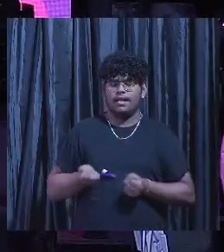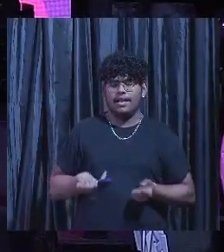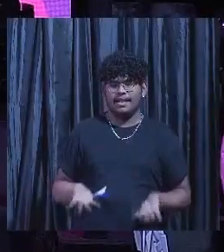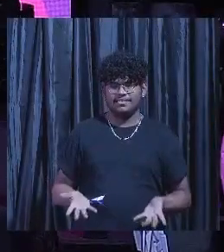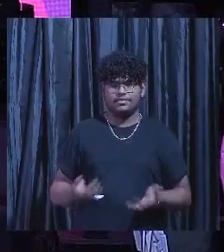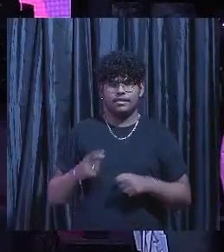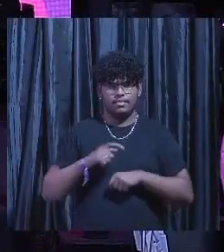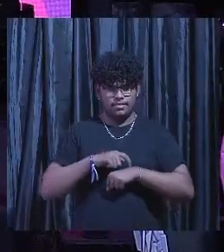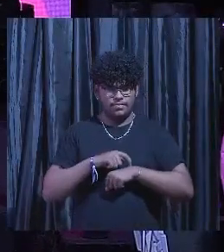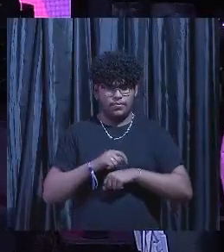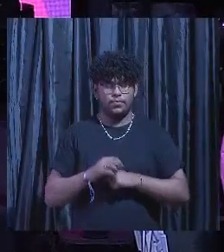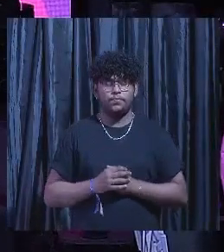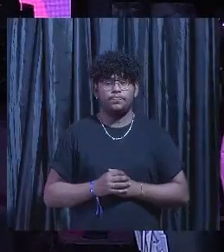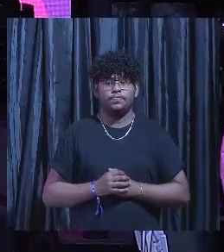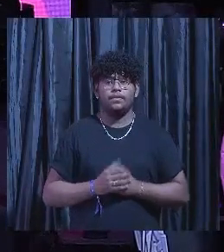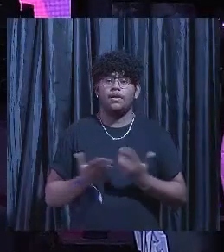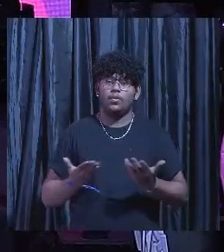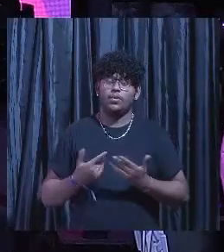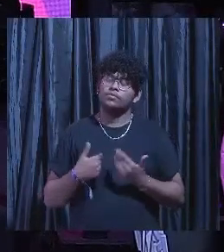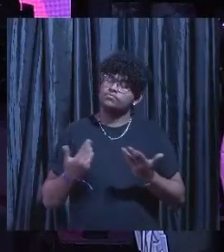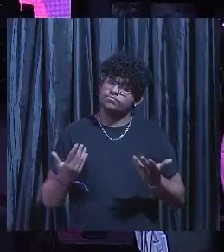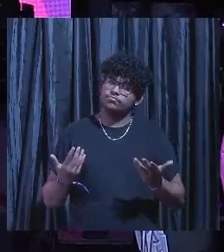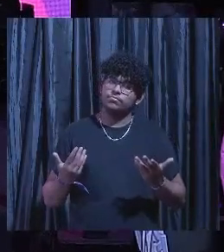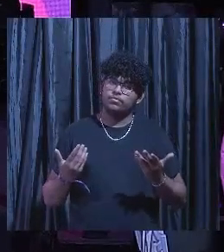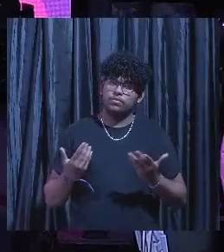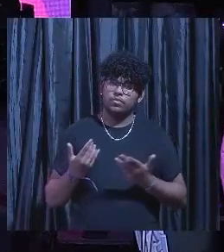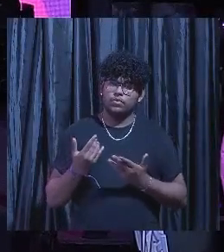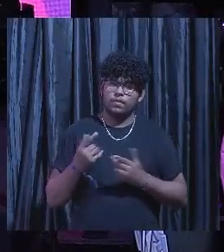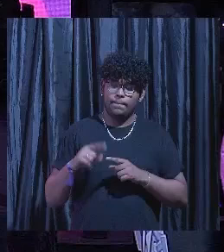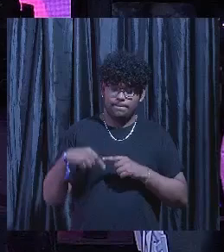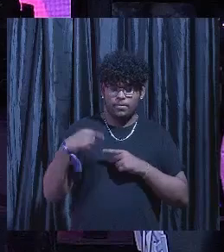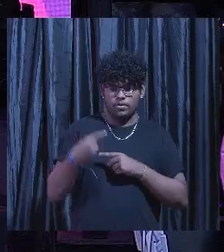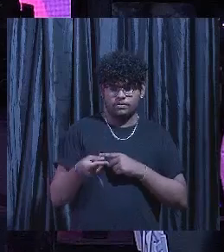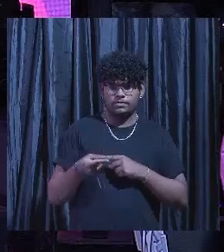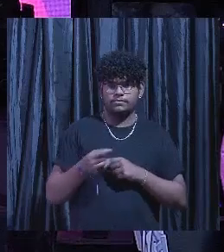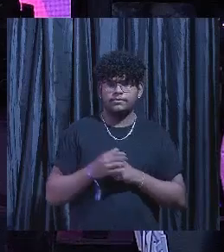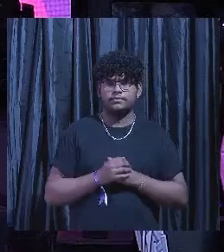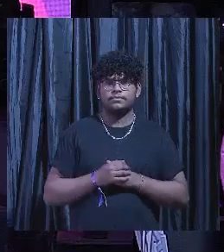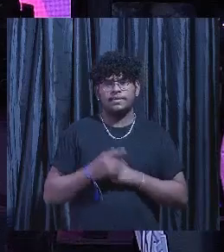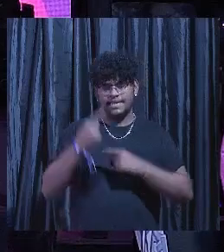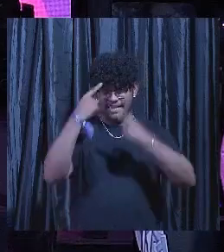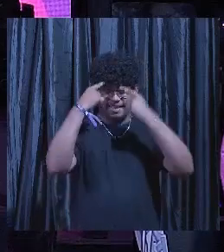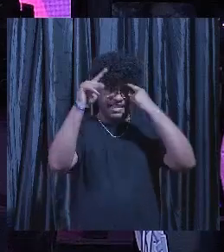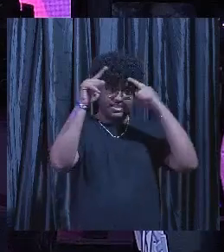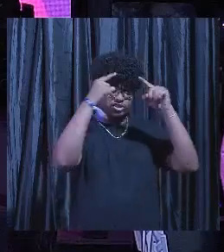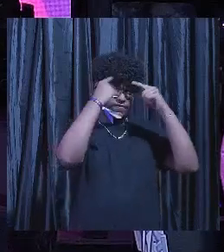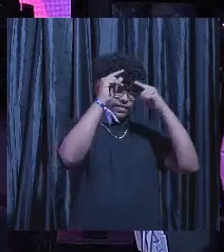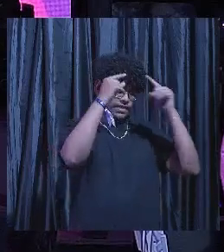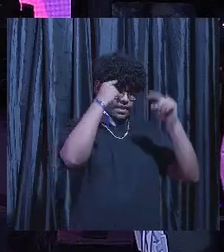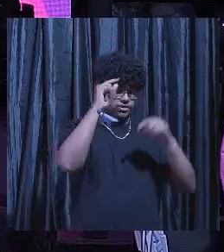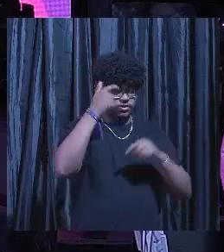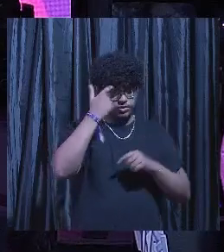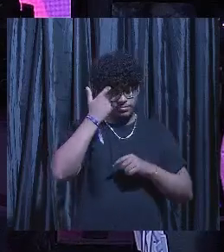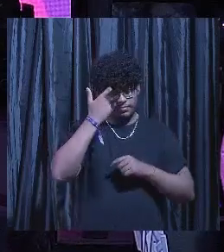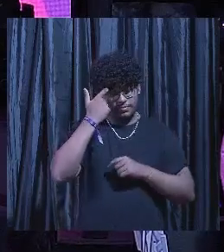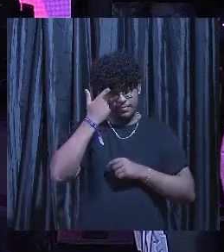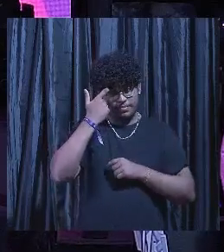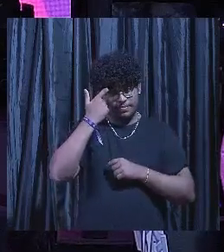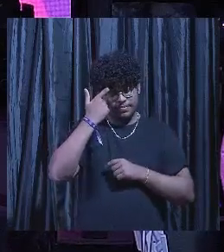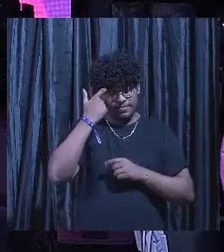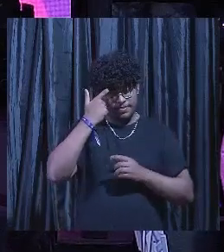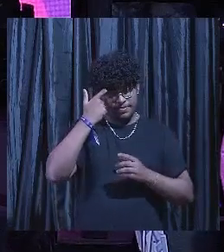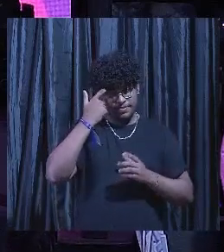agora eu posso ir para a próxima atração. Aqui é programação, mas eu acho que é atração. Criatividade para o mundo. Vou chamar para o palco